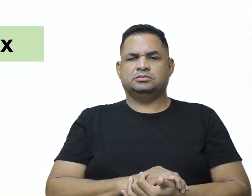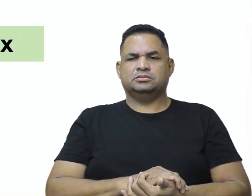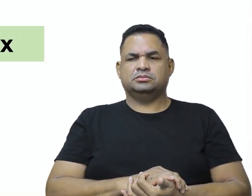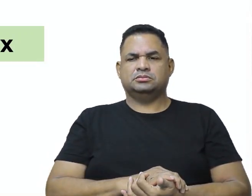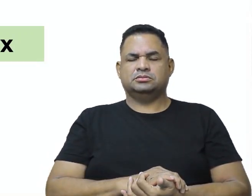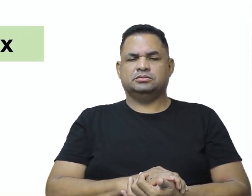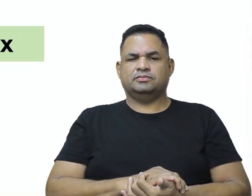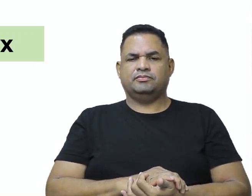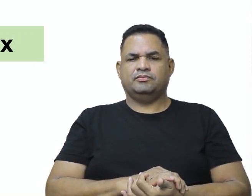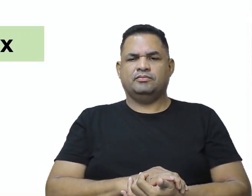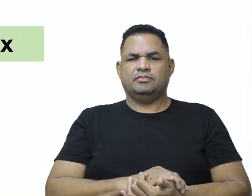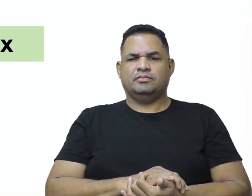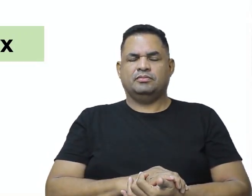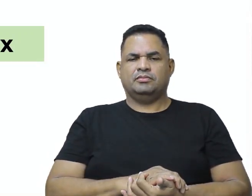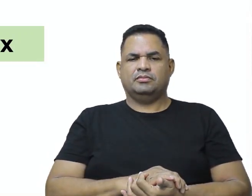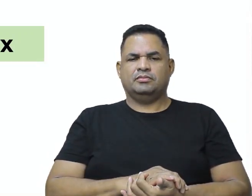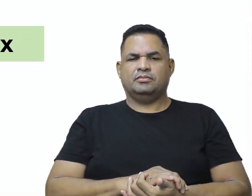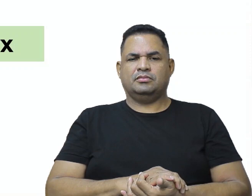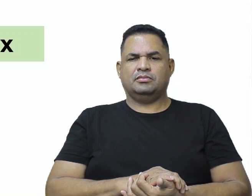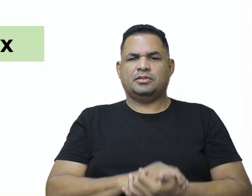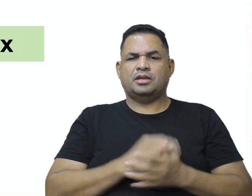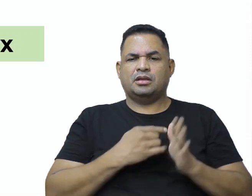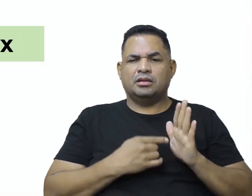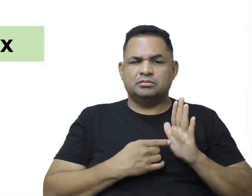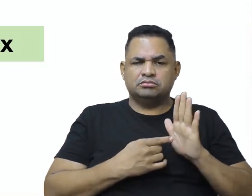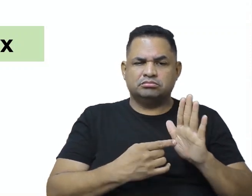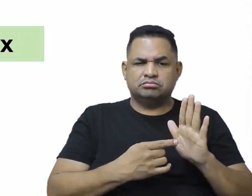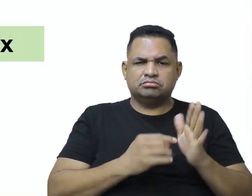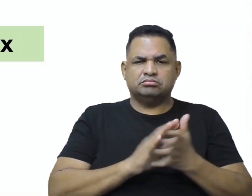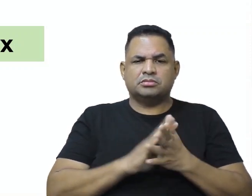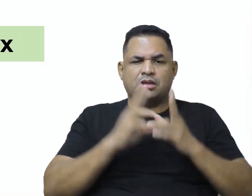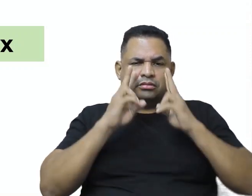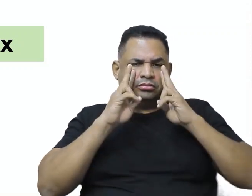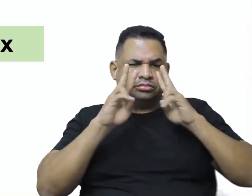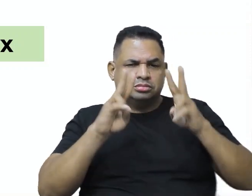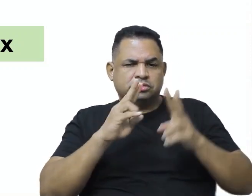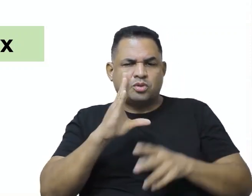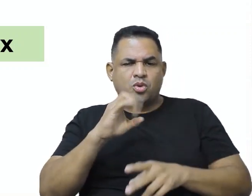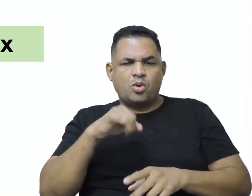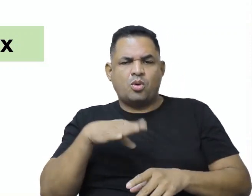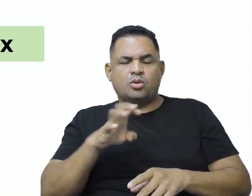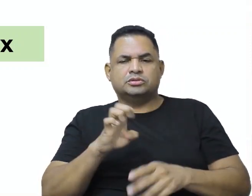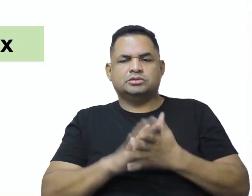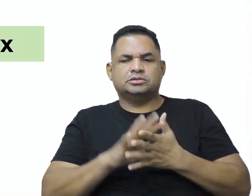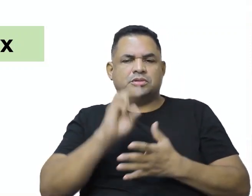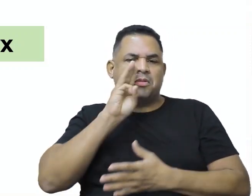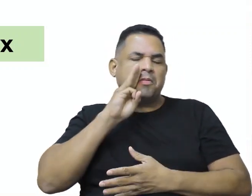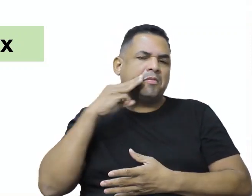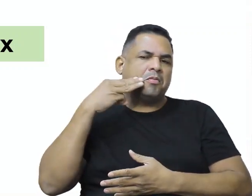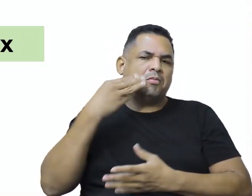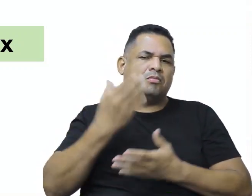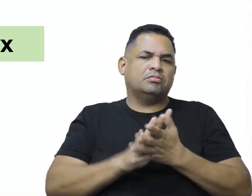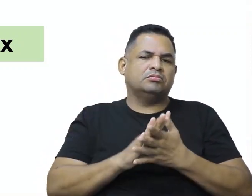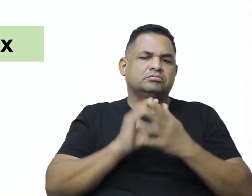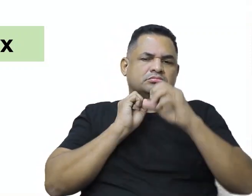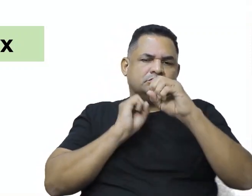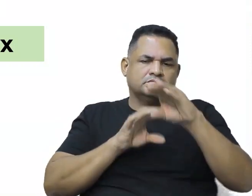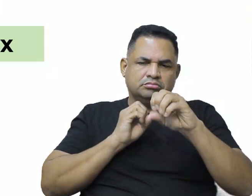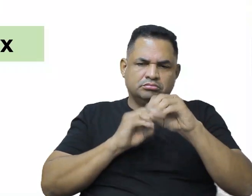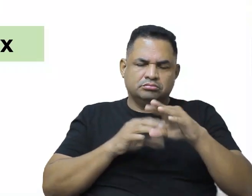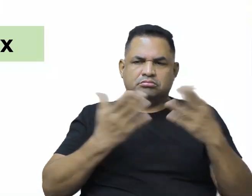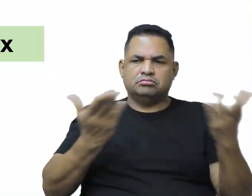quem é e a gente trouxe a visão do conte do Marcos né a gente abordou